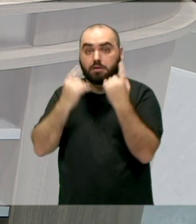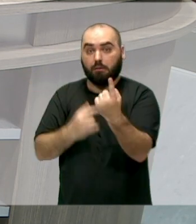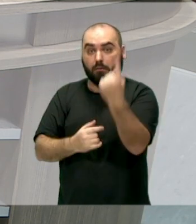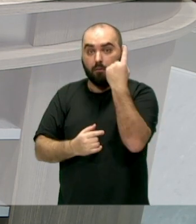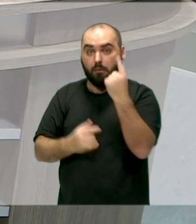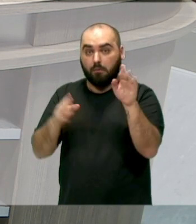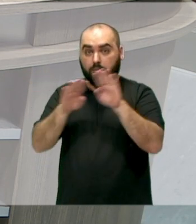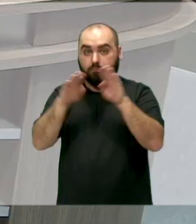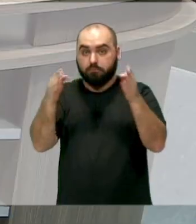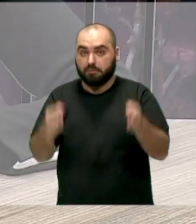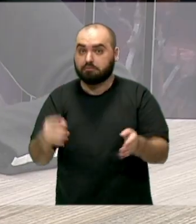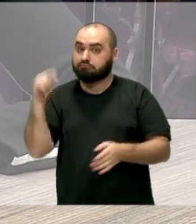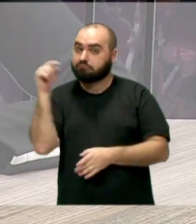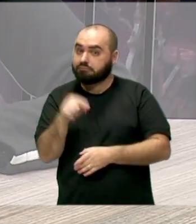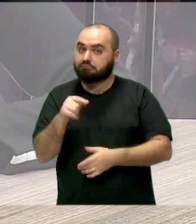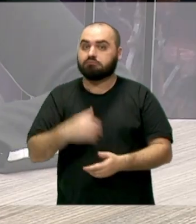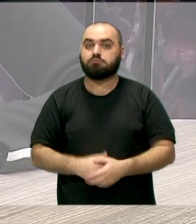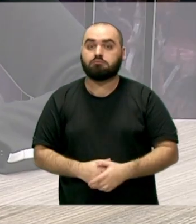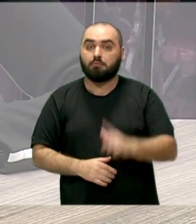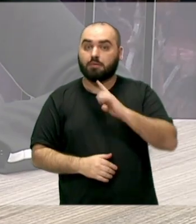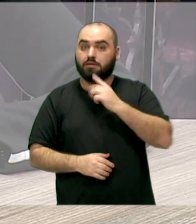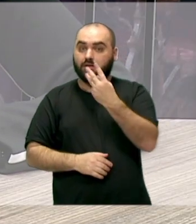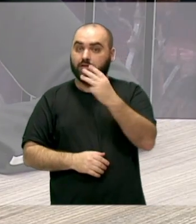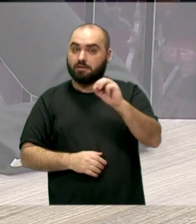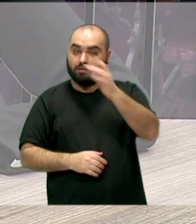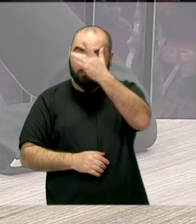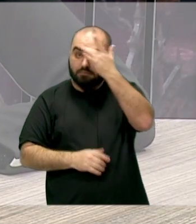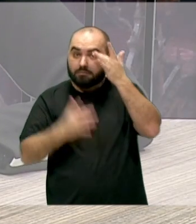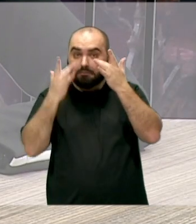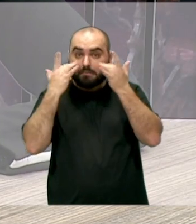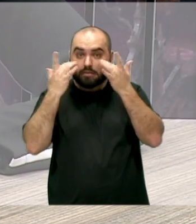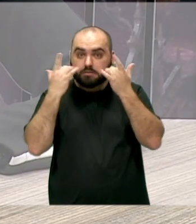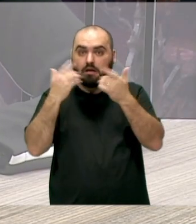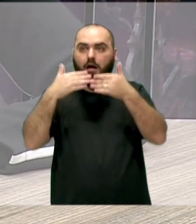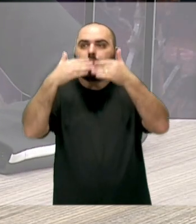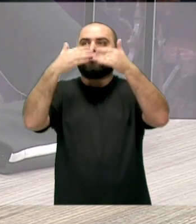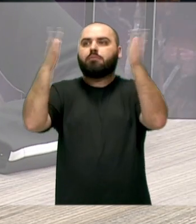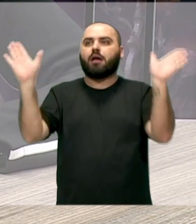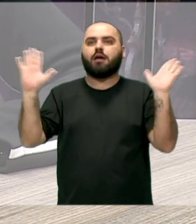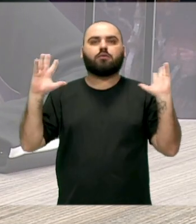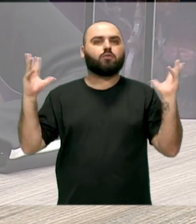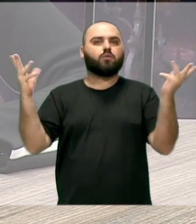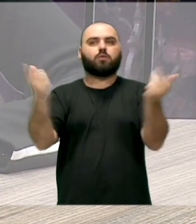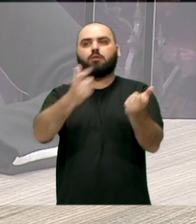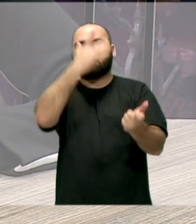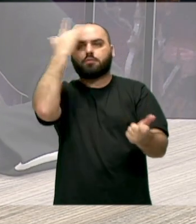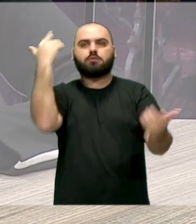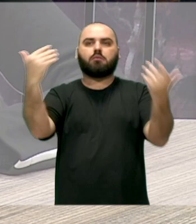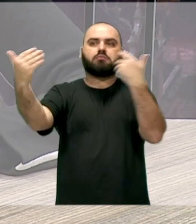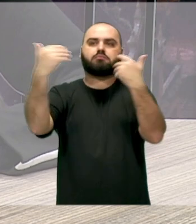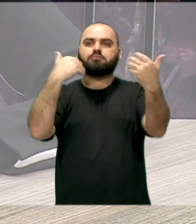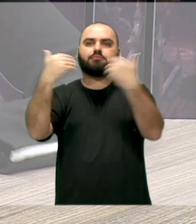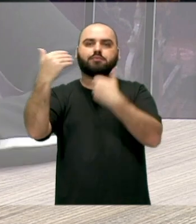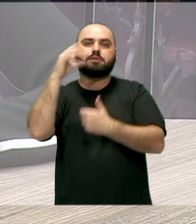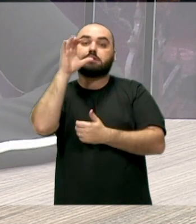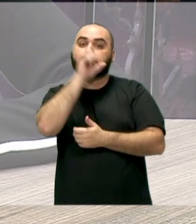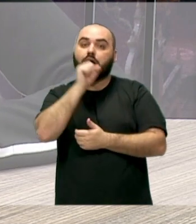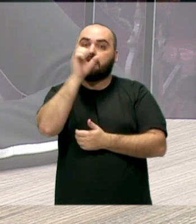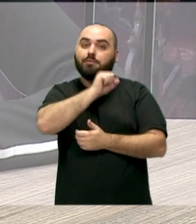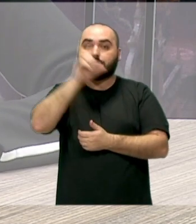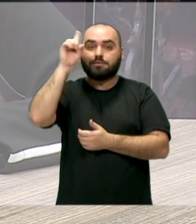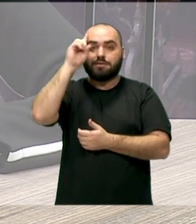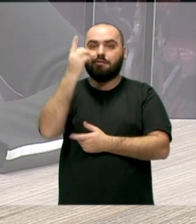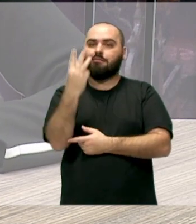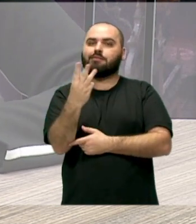E mais que isso, a gente vai ter 30 artistas num palco que é aberto, que é para todos, né? Num sábado, dia 3